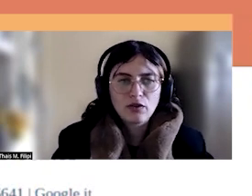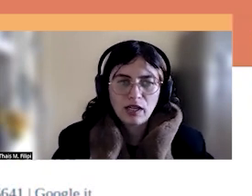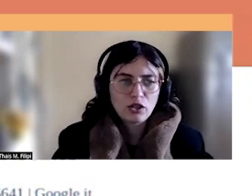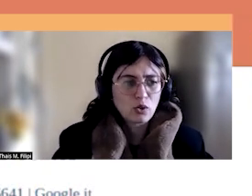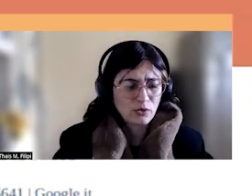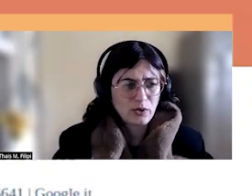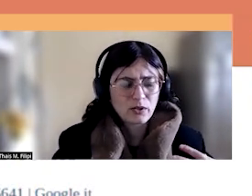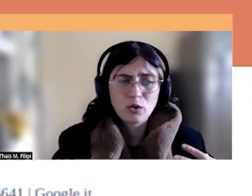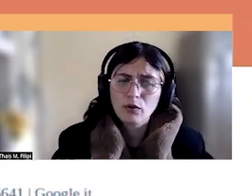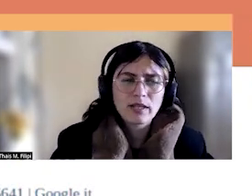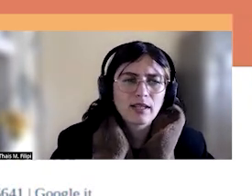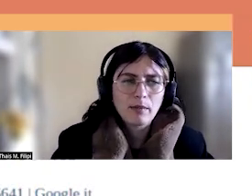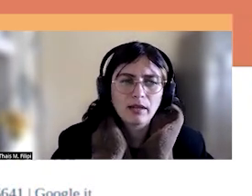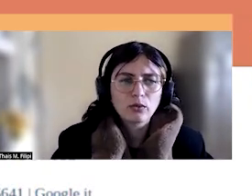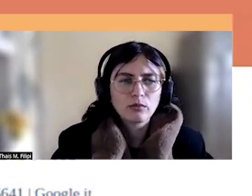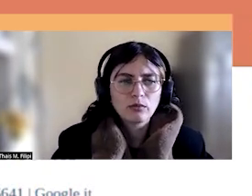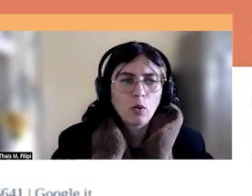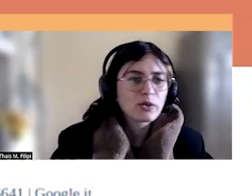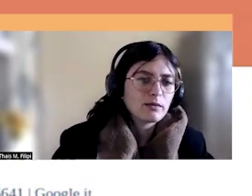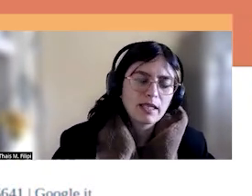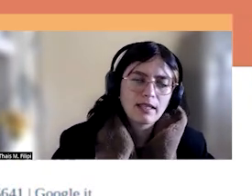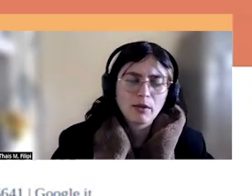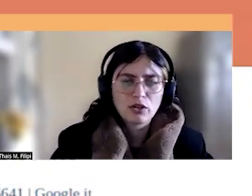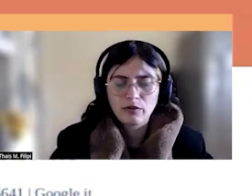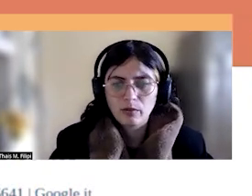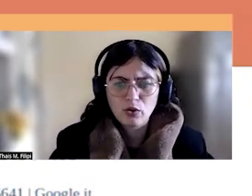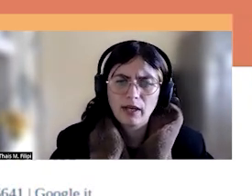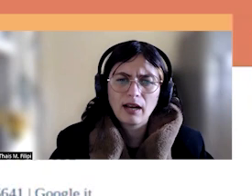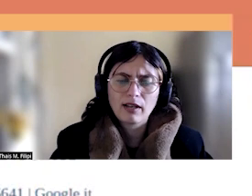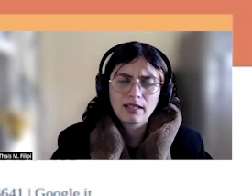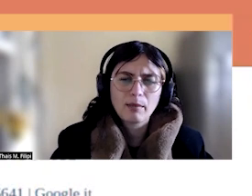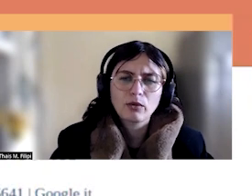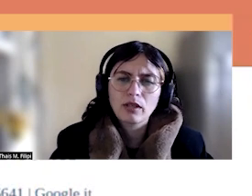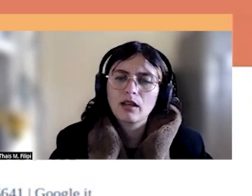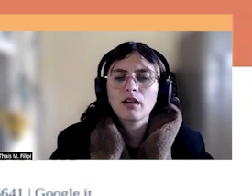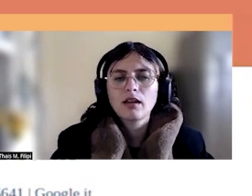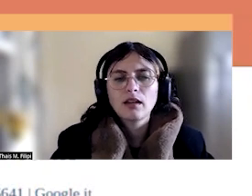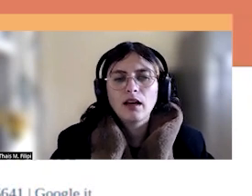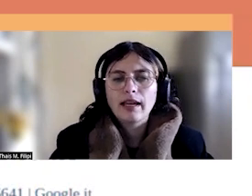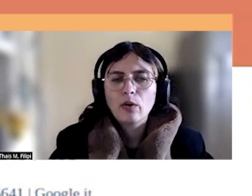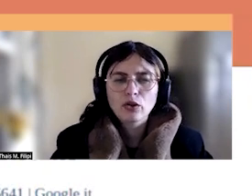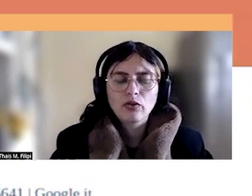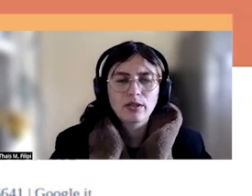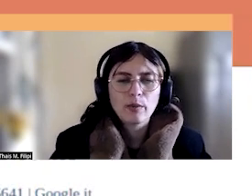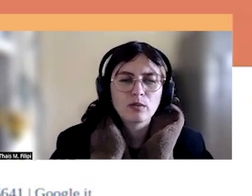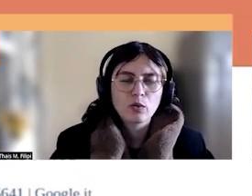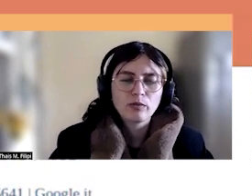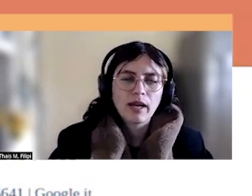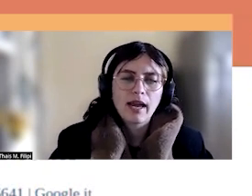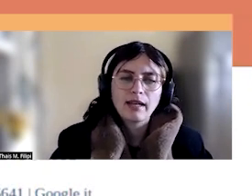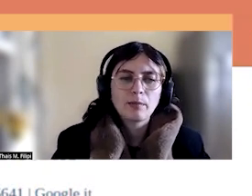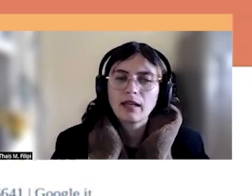usar diferentes softwares sabendo os sistemas de informação geográfica, né? Sabendo que aquele código vai ser o